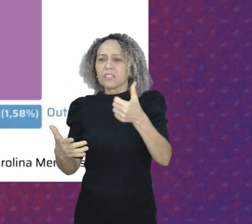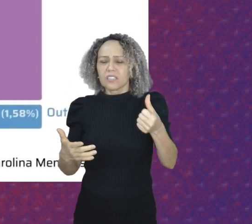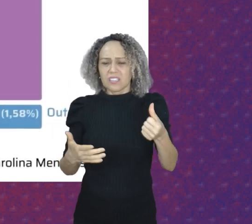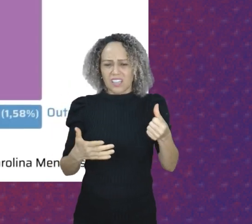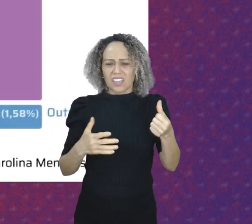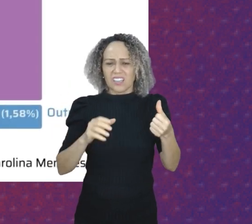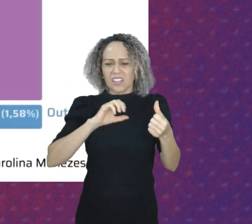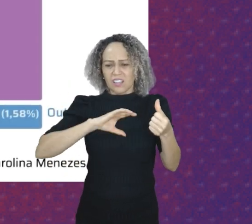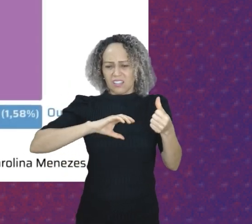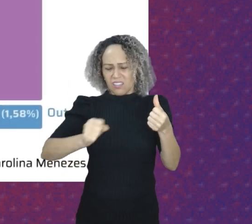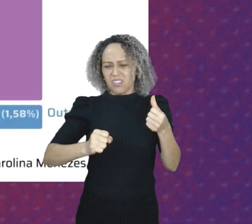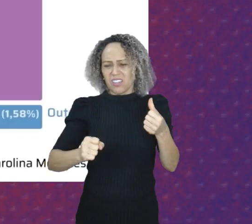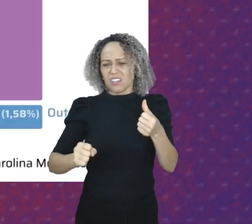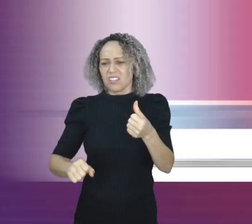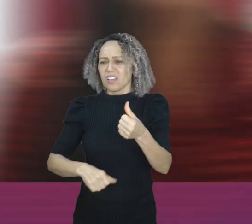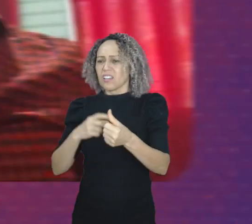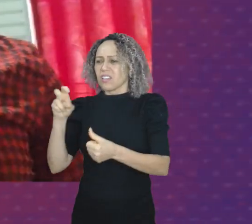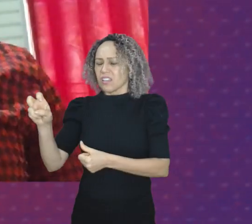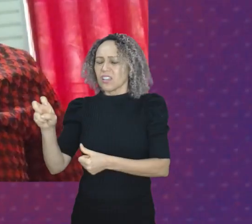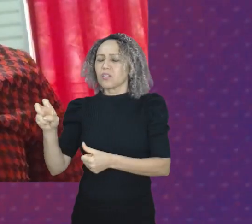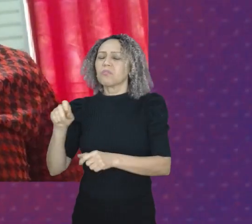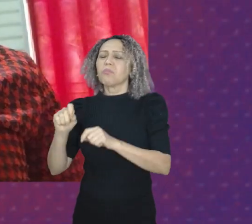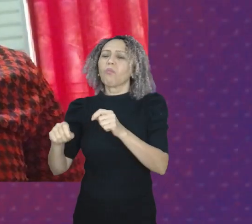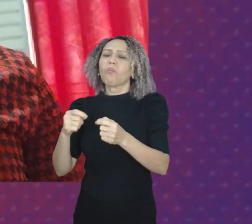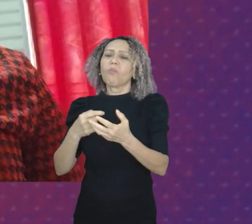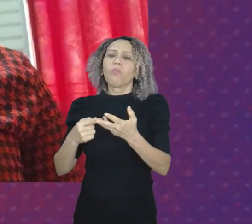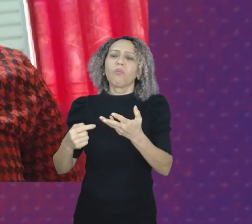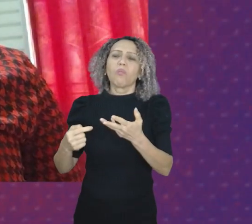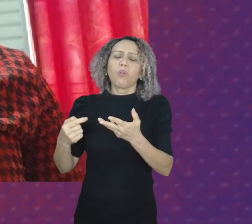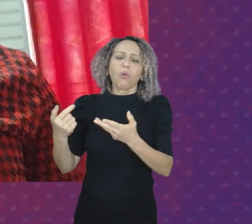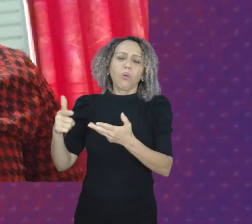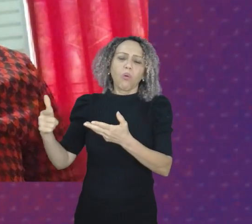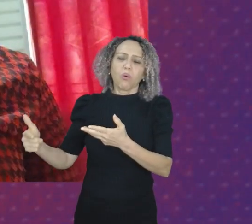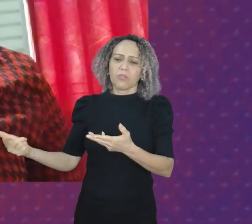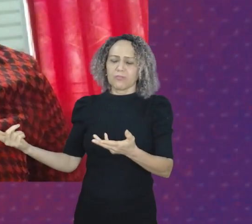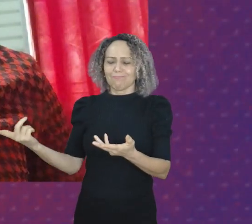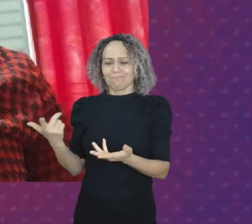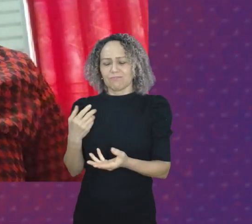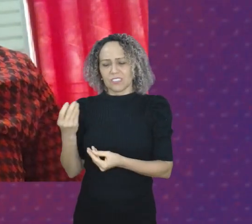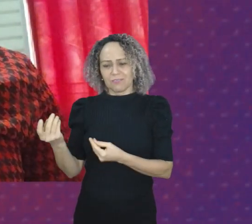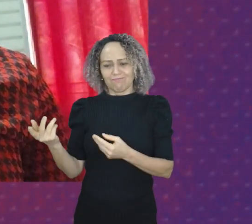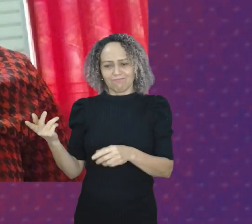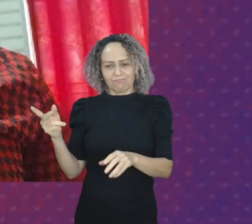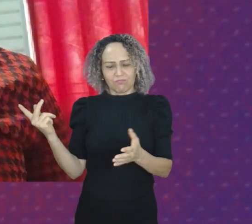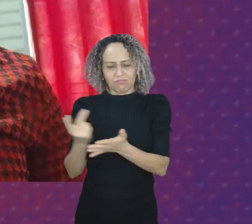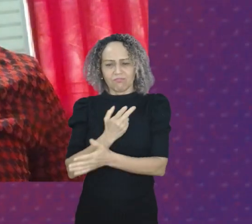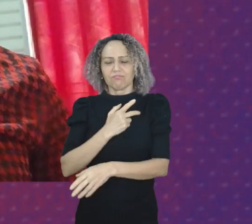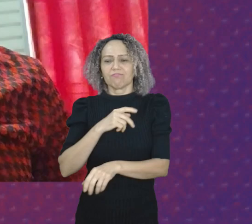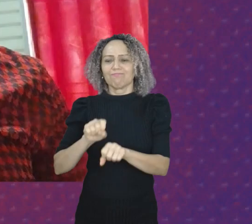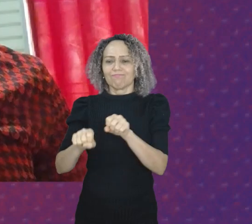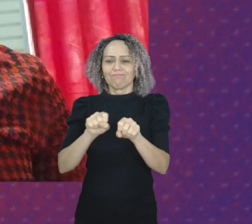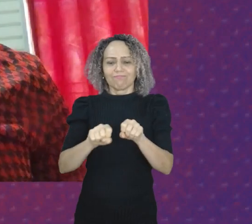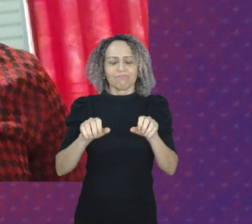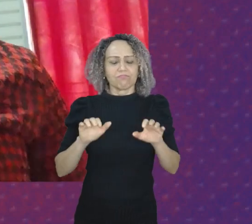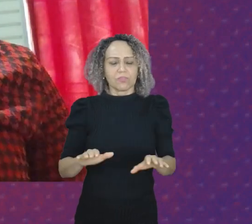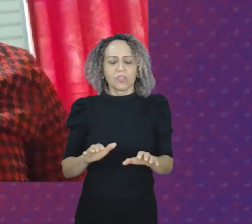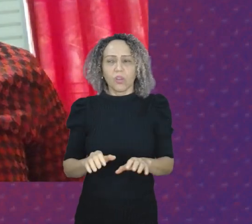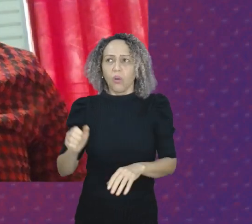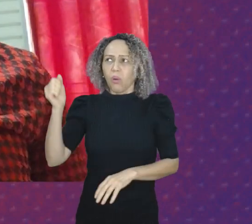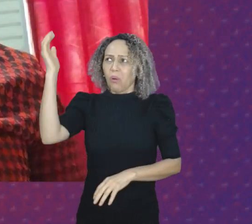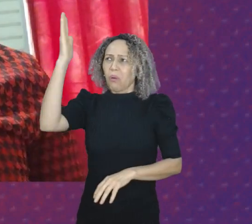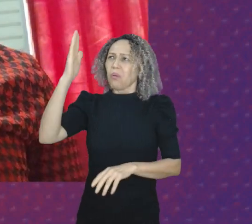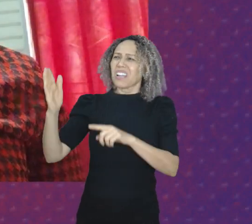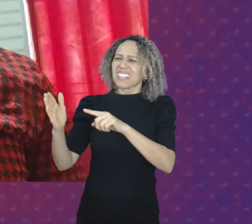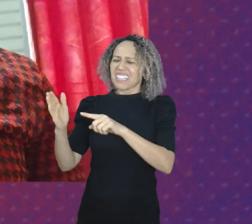e 5 por outras causas. Nós vemos que o Brasil é reconhecido como o país que mais mata